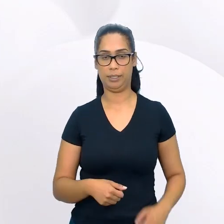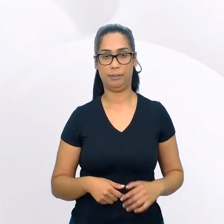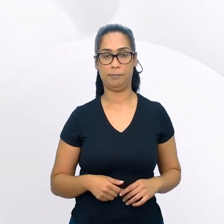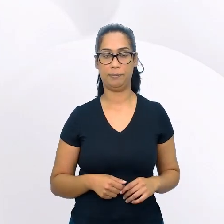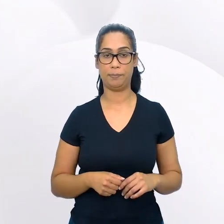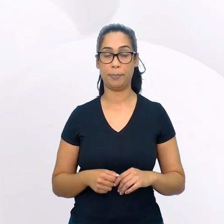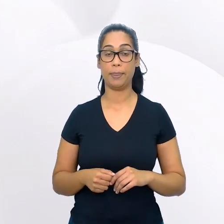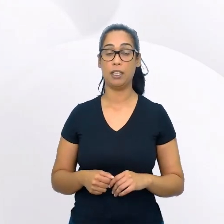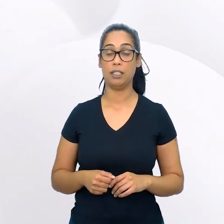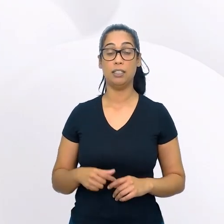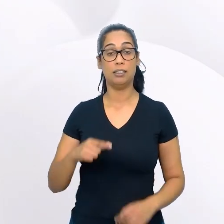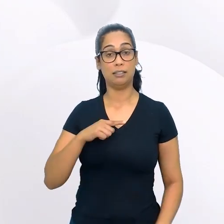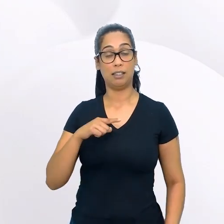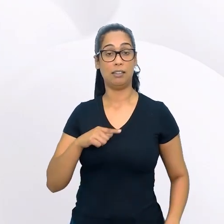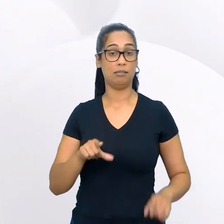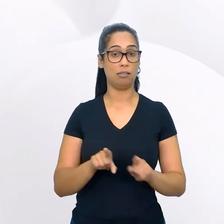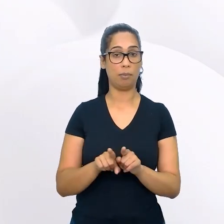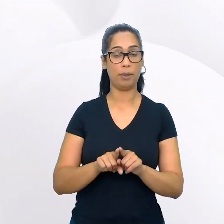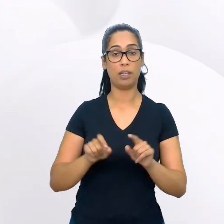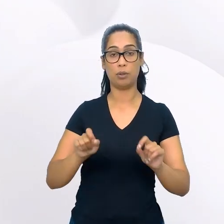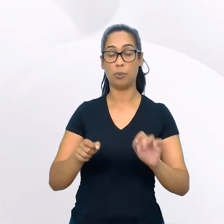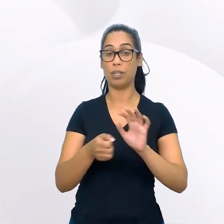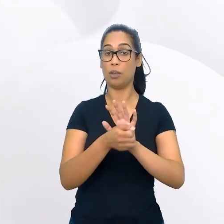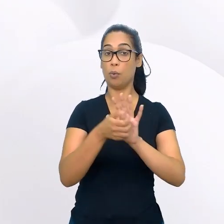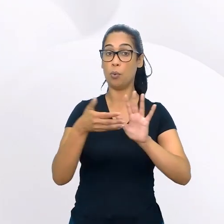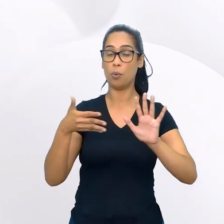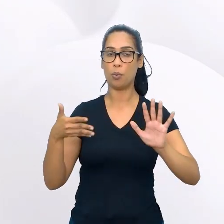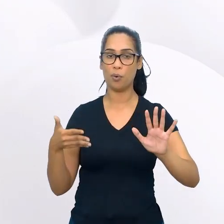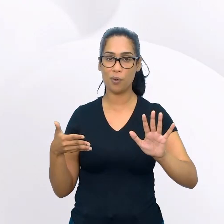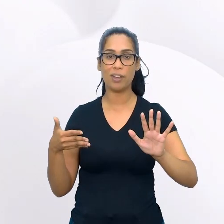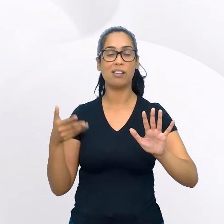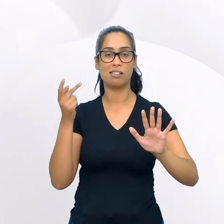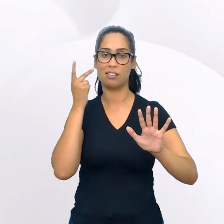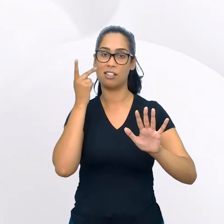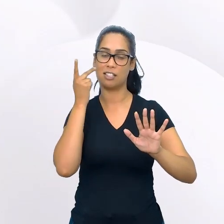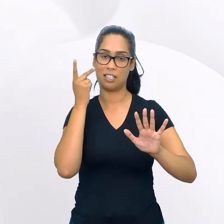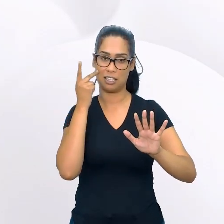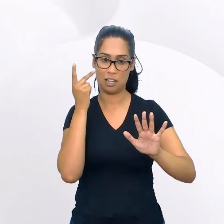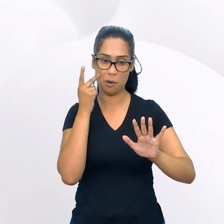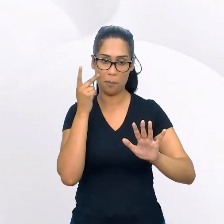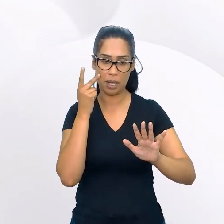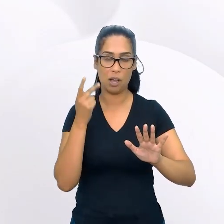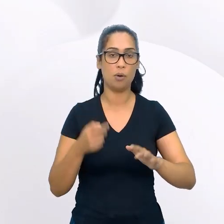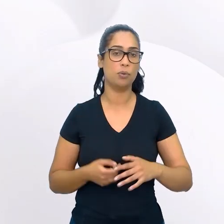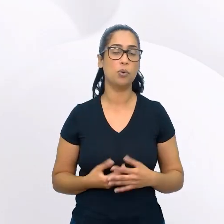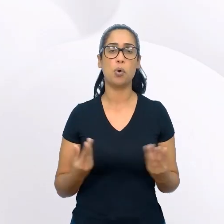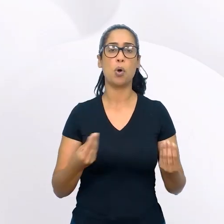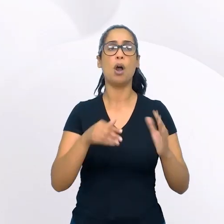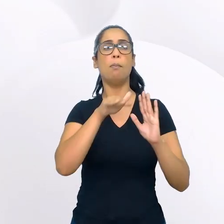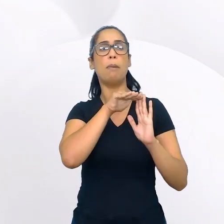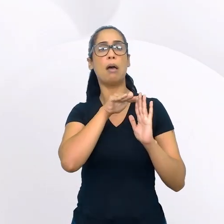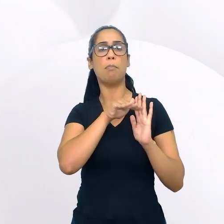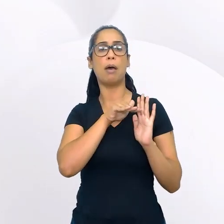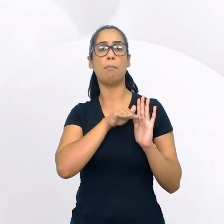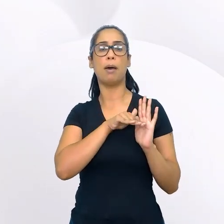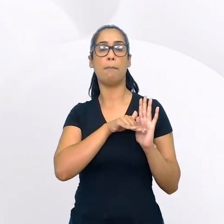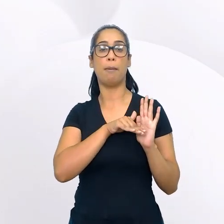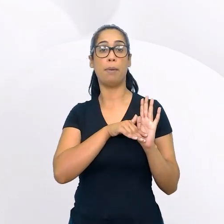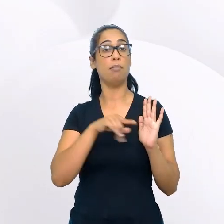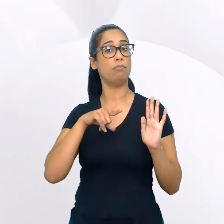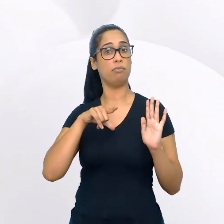nós temos então o nosso currículo Paulista totalmente pautado por competências e habilidades